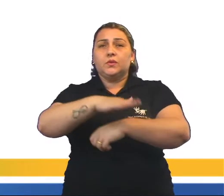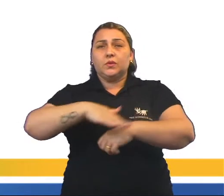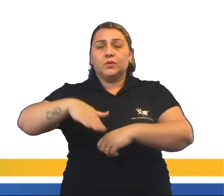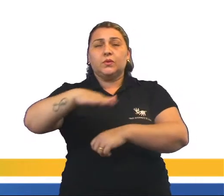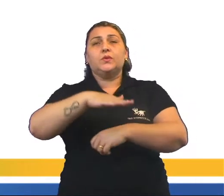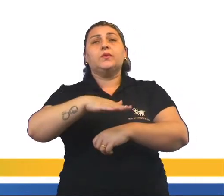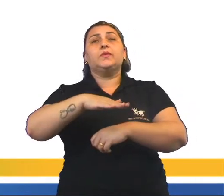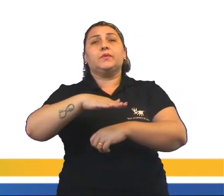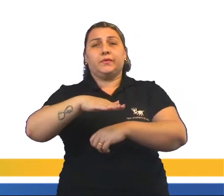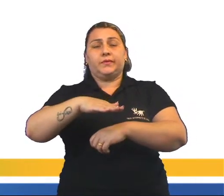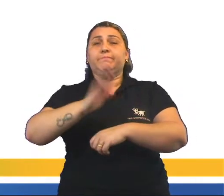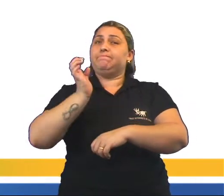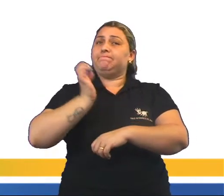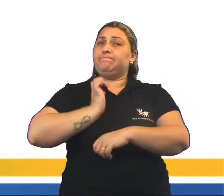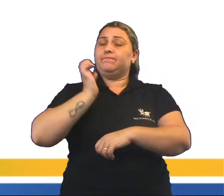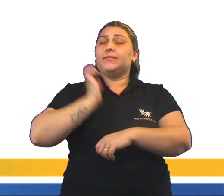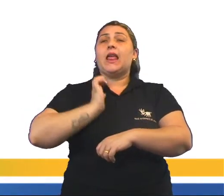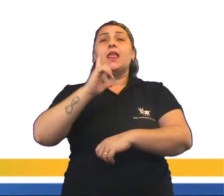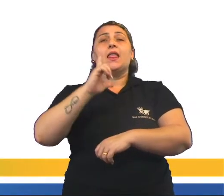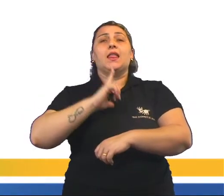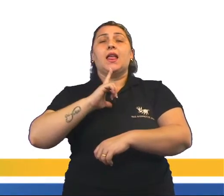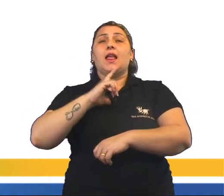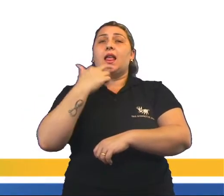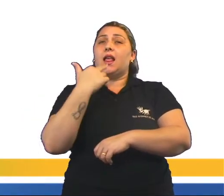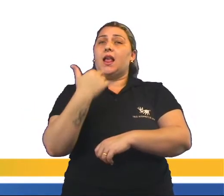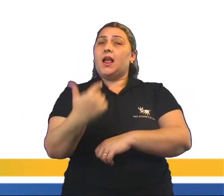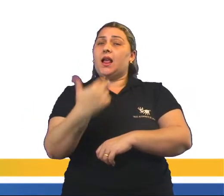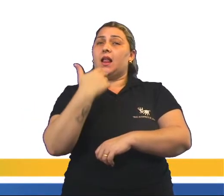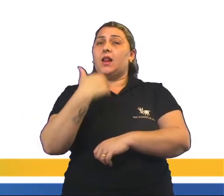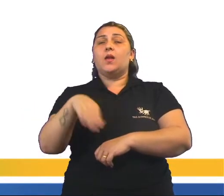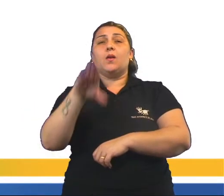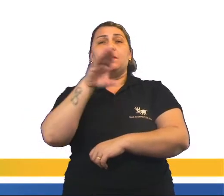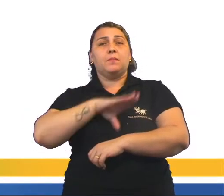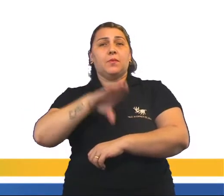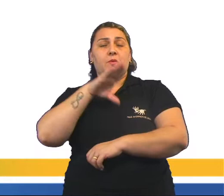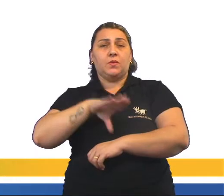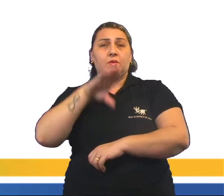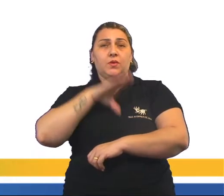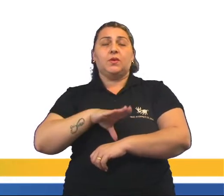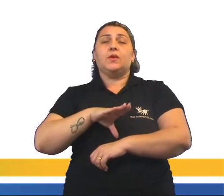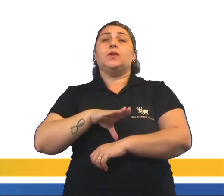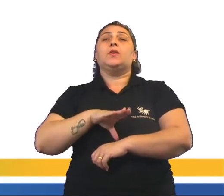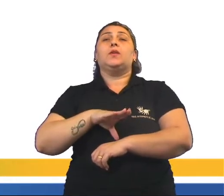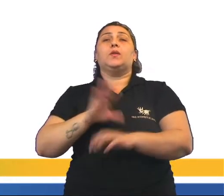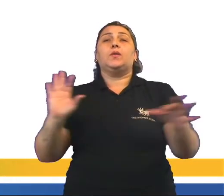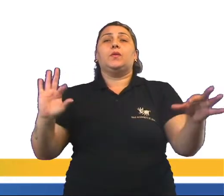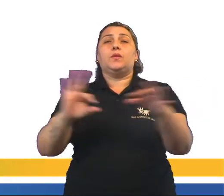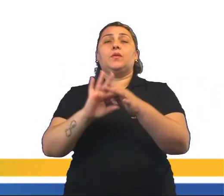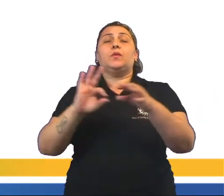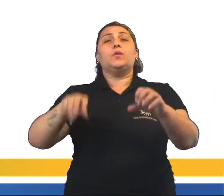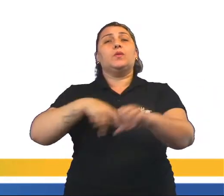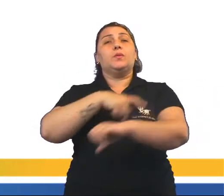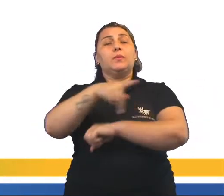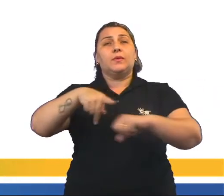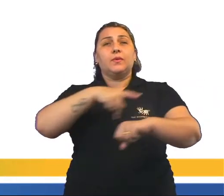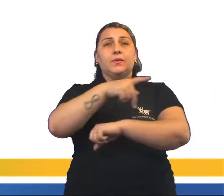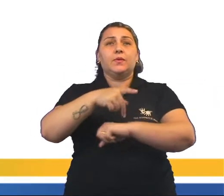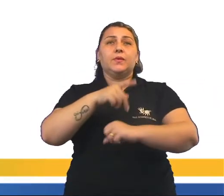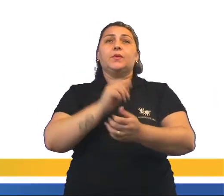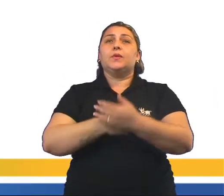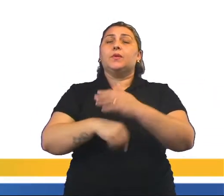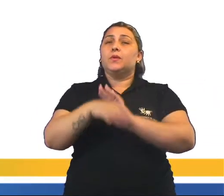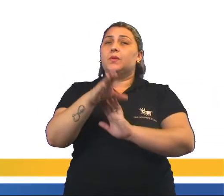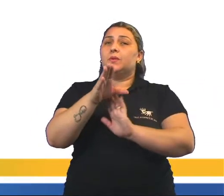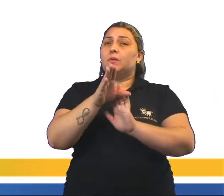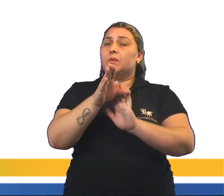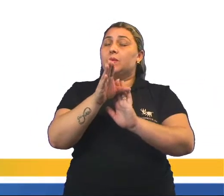e étnica, tem no idioma português um elemento de unificação do país. O conceito de identidade nacional brasileira